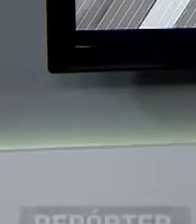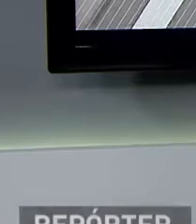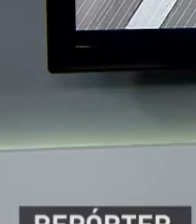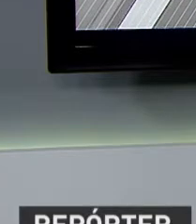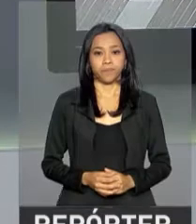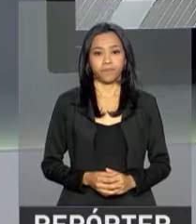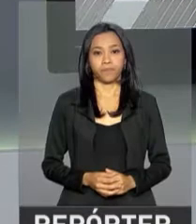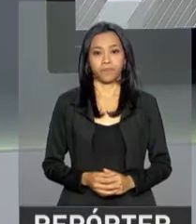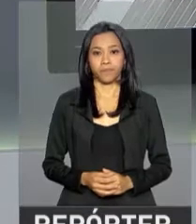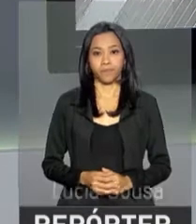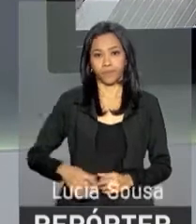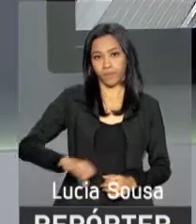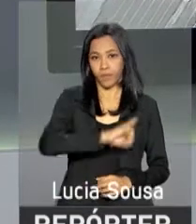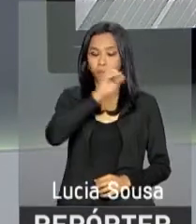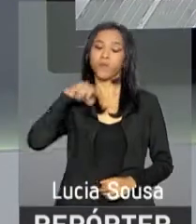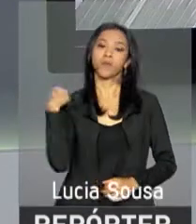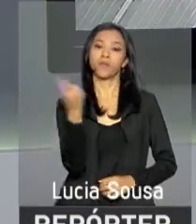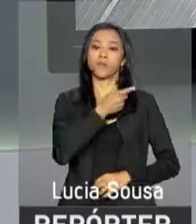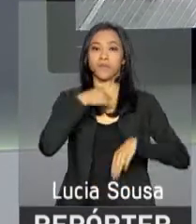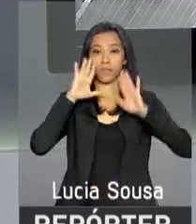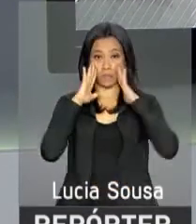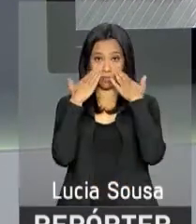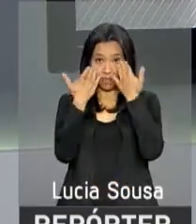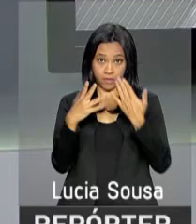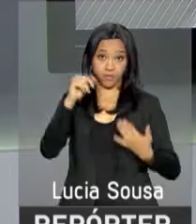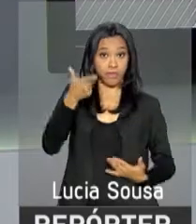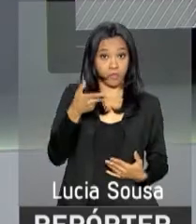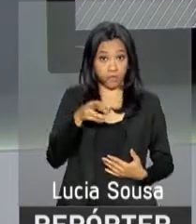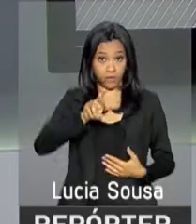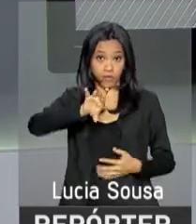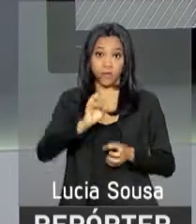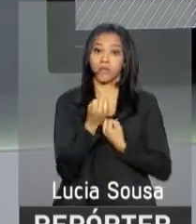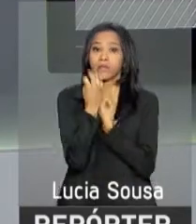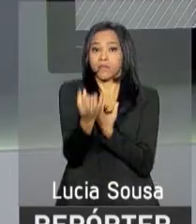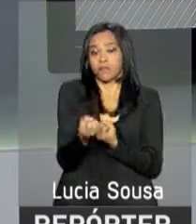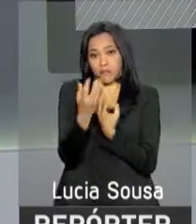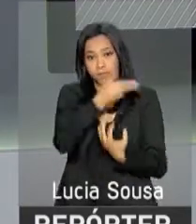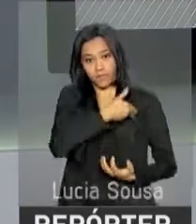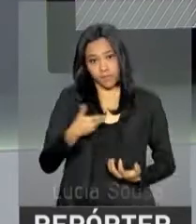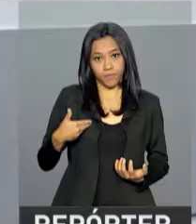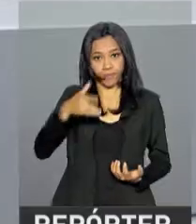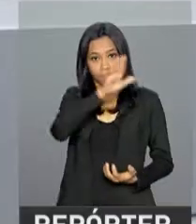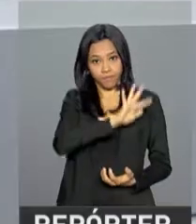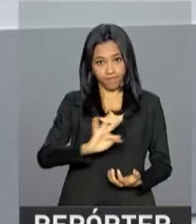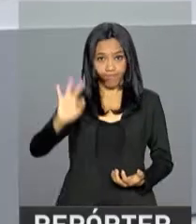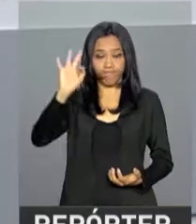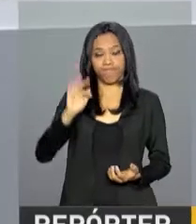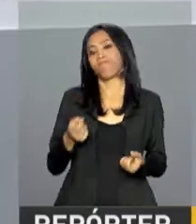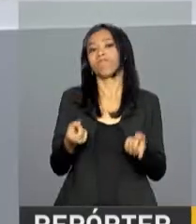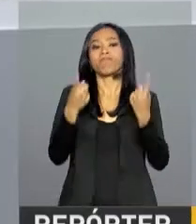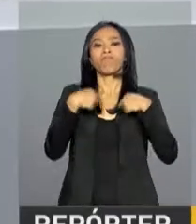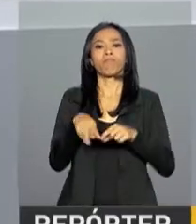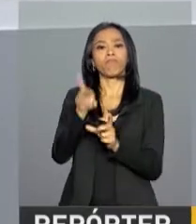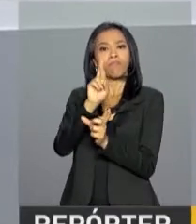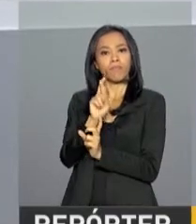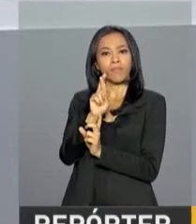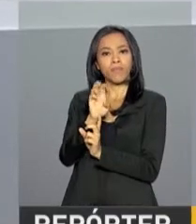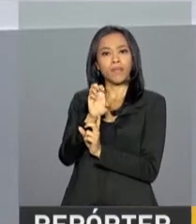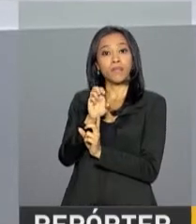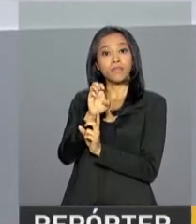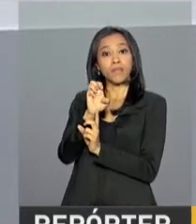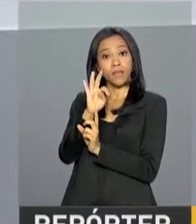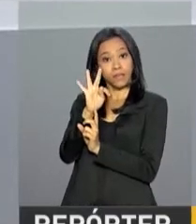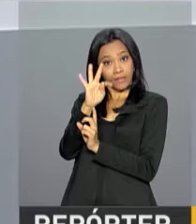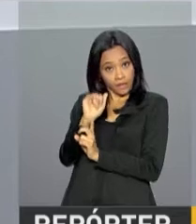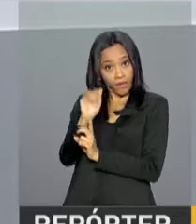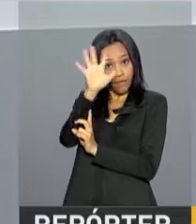o lá voltamos agora com repórter nbr as notícias do governo federal a receita federal recebeu até hoje